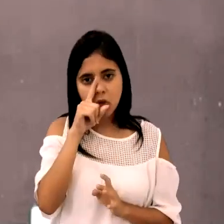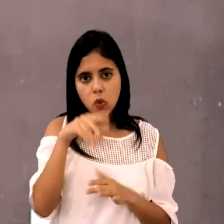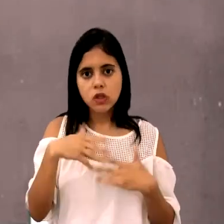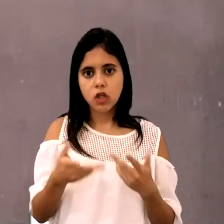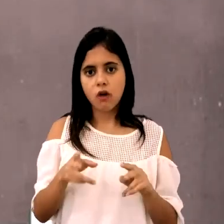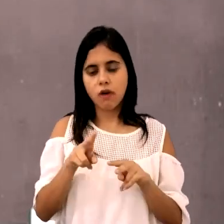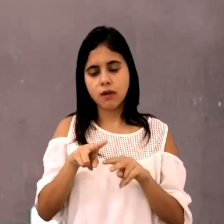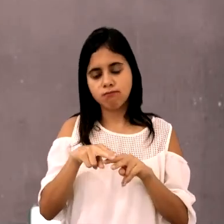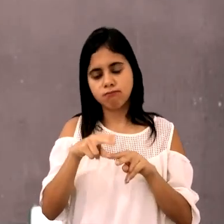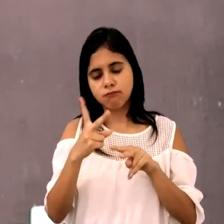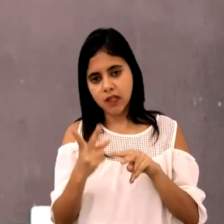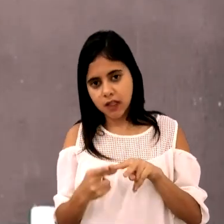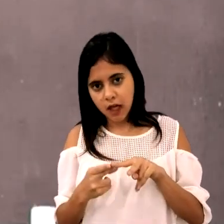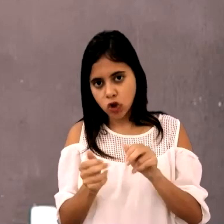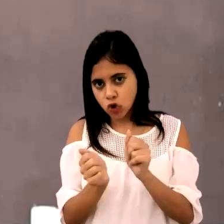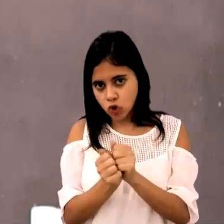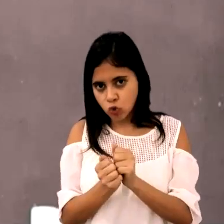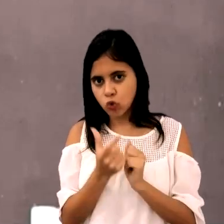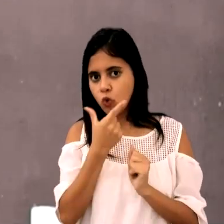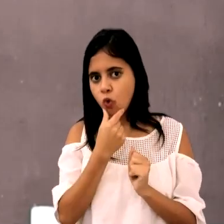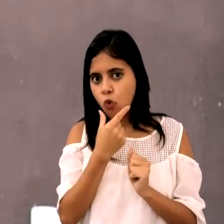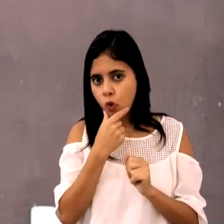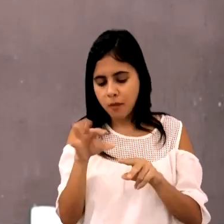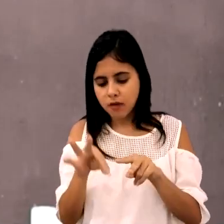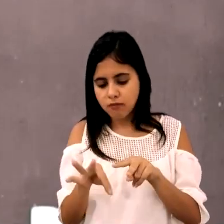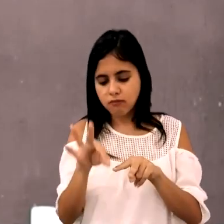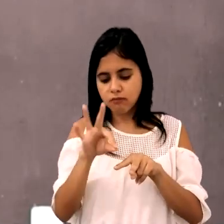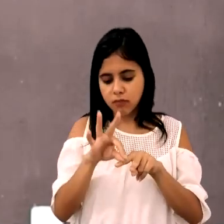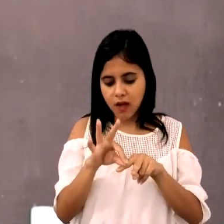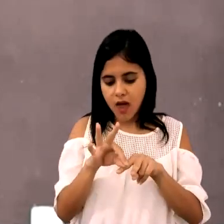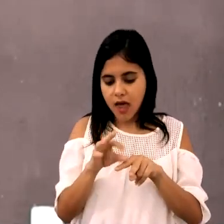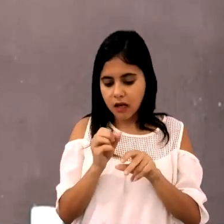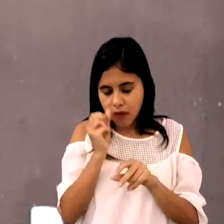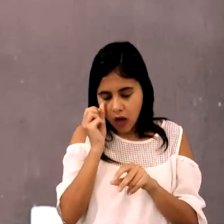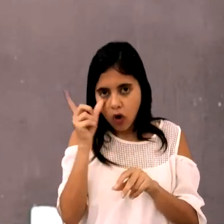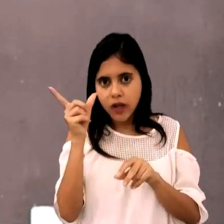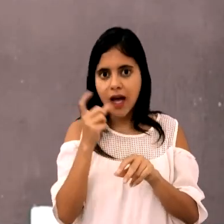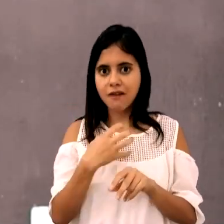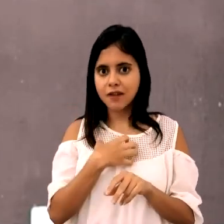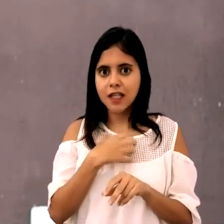Deite-se ali, descubra os pés, para que ele acorde com frio e veja você.